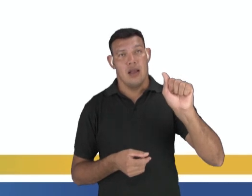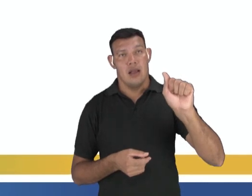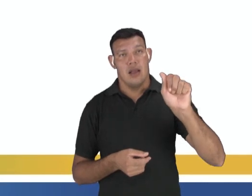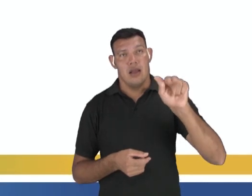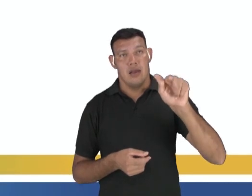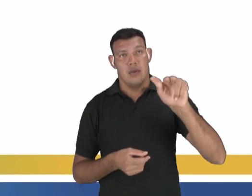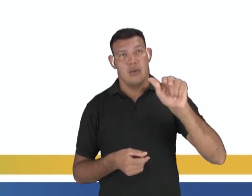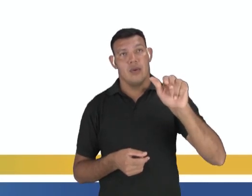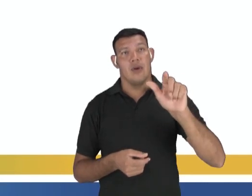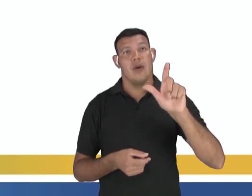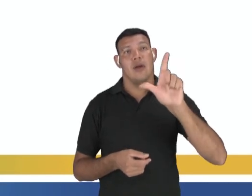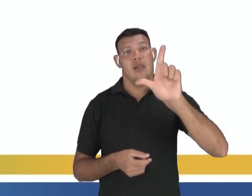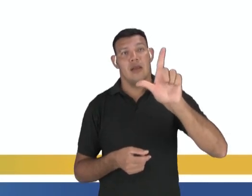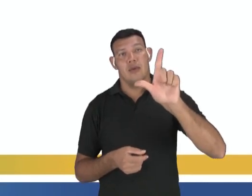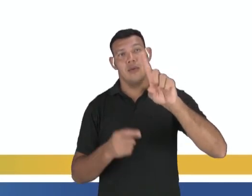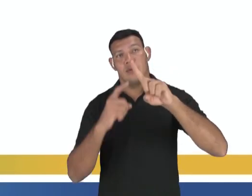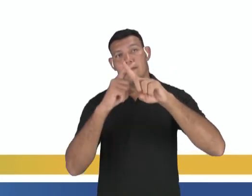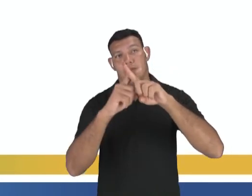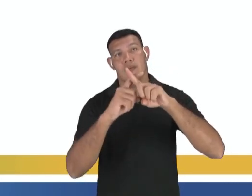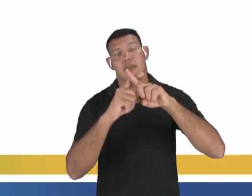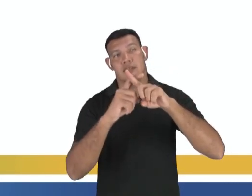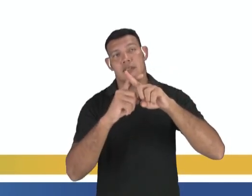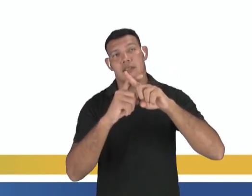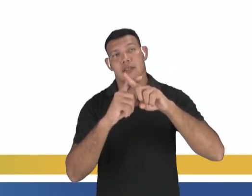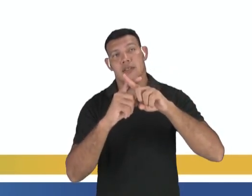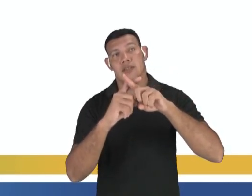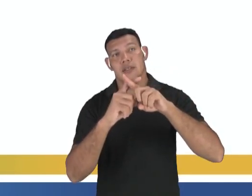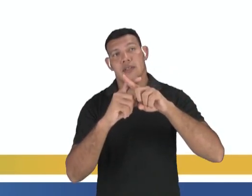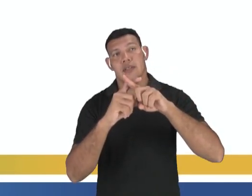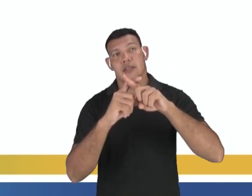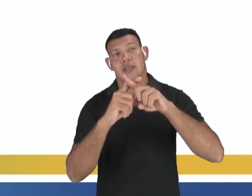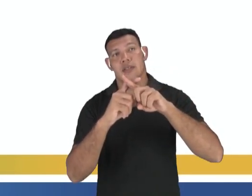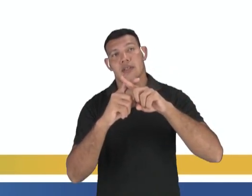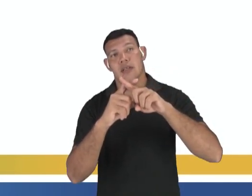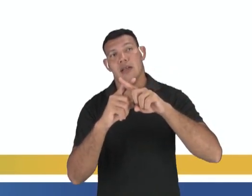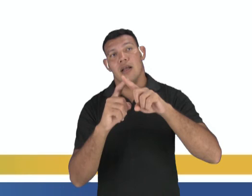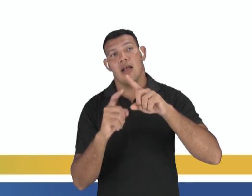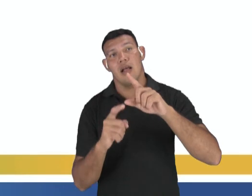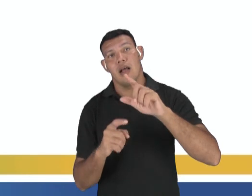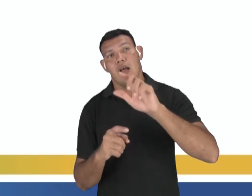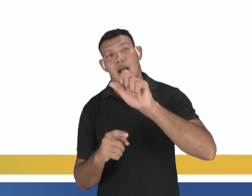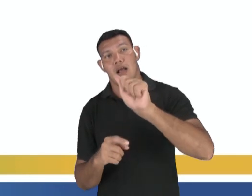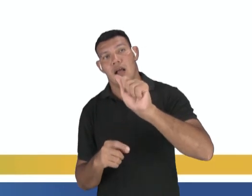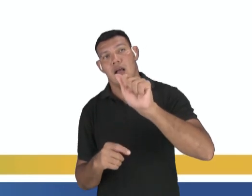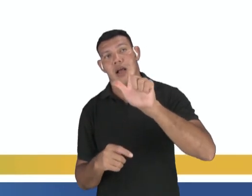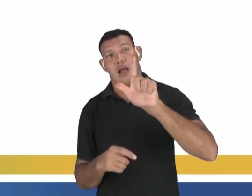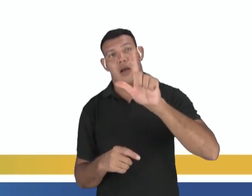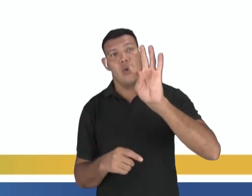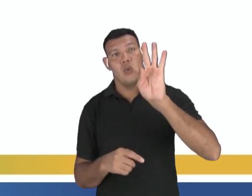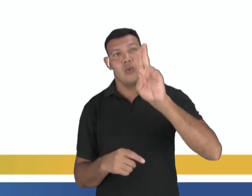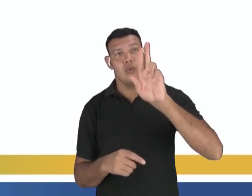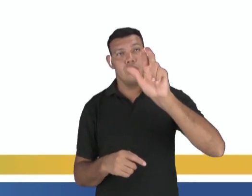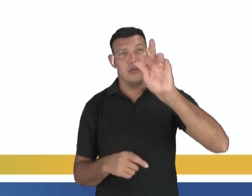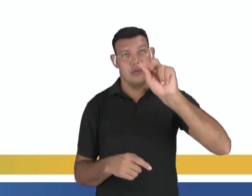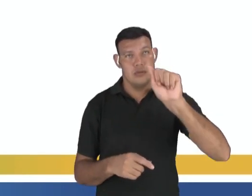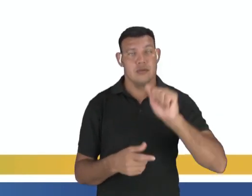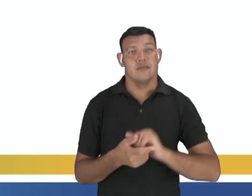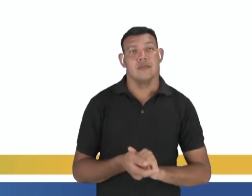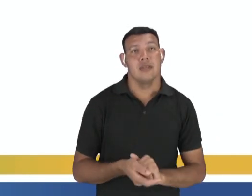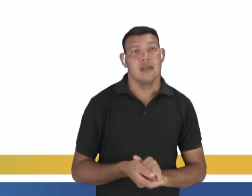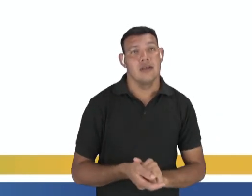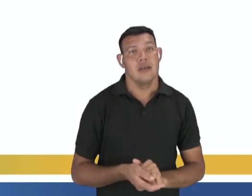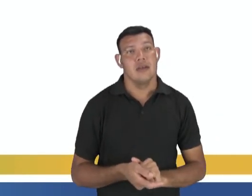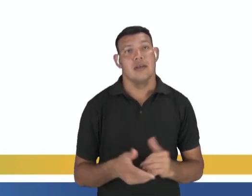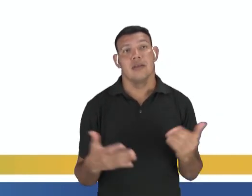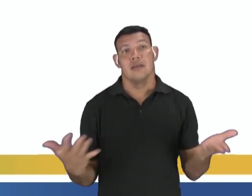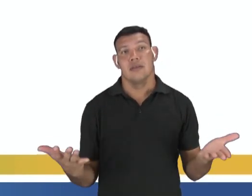largura. Então seria 20 vezes 20. Ou então você pode pensar direto, né, na área de quadrado. Ora, se eu tenho um